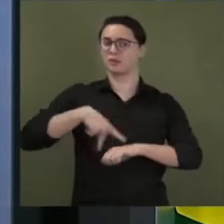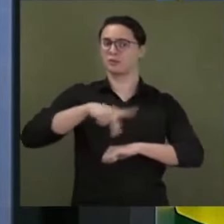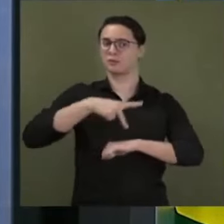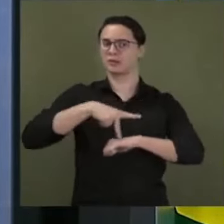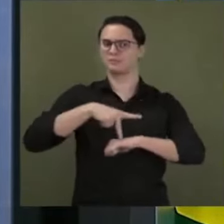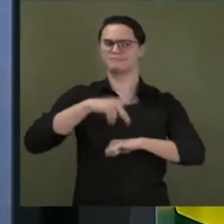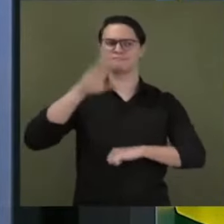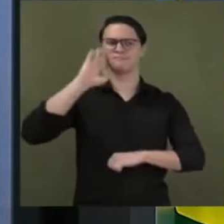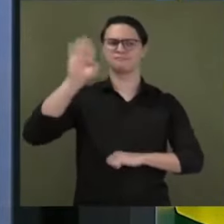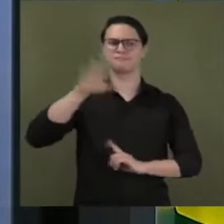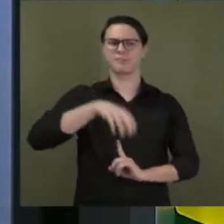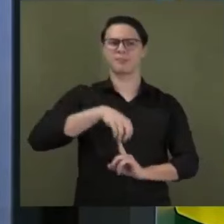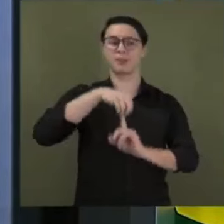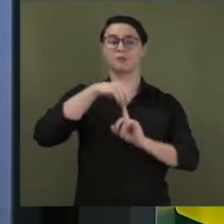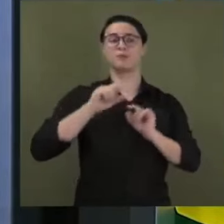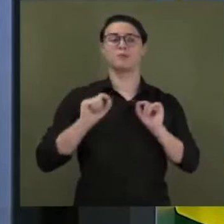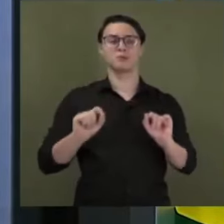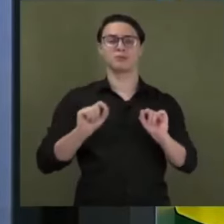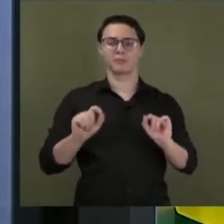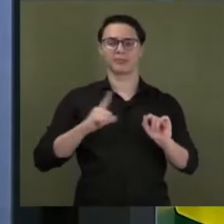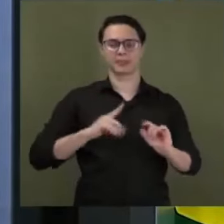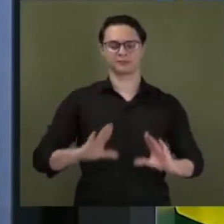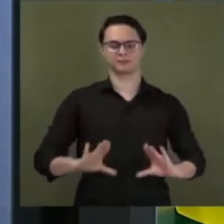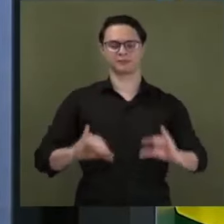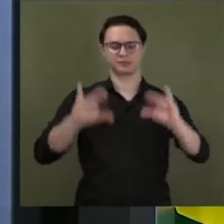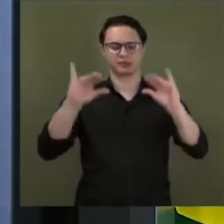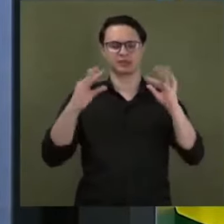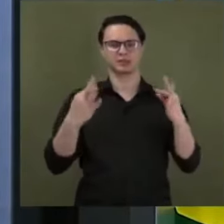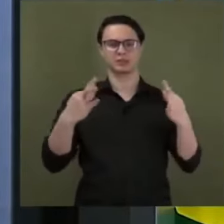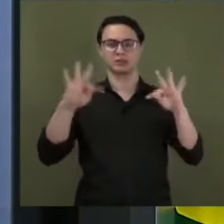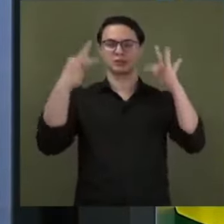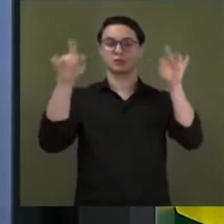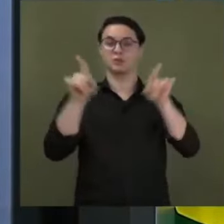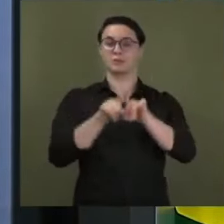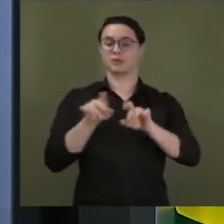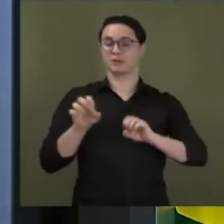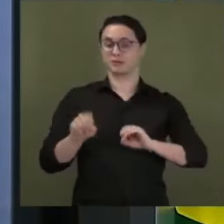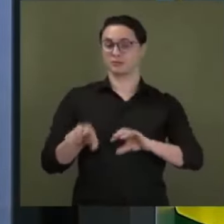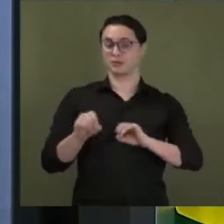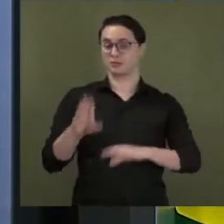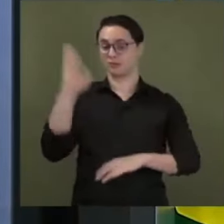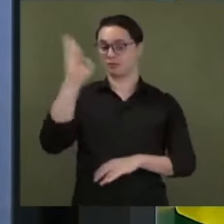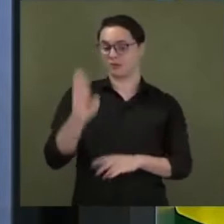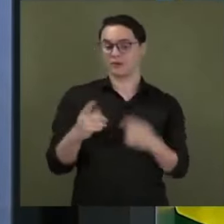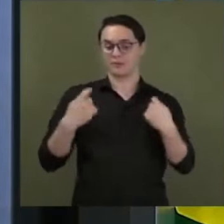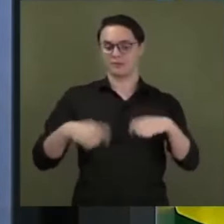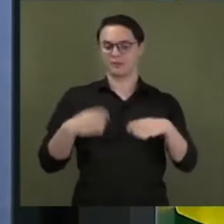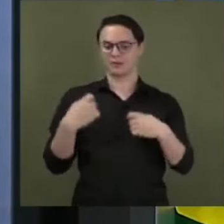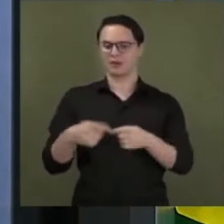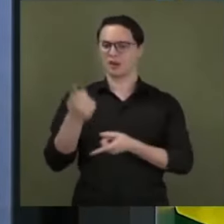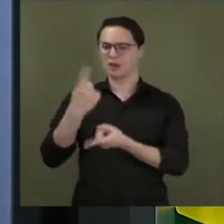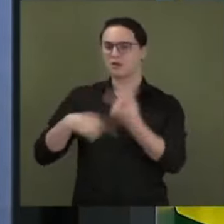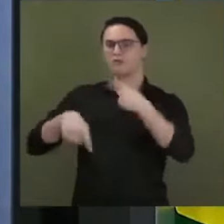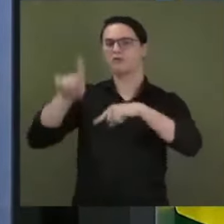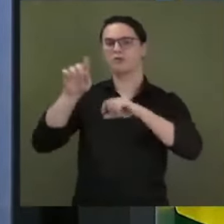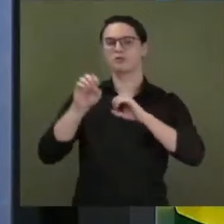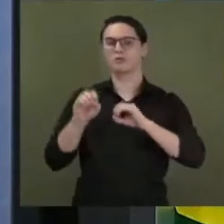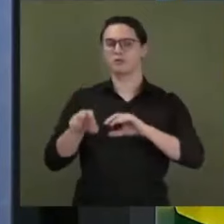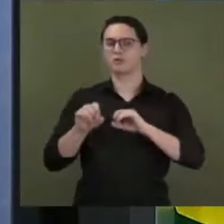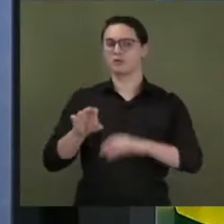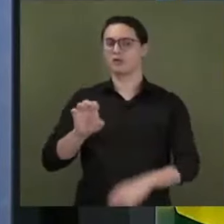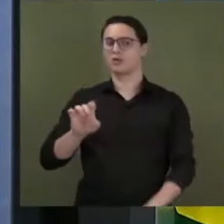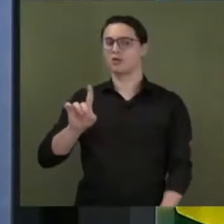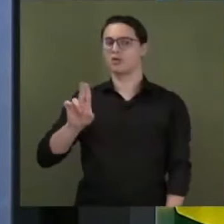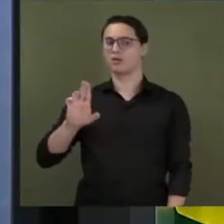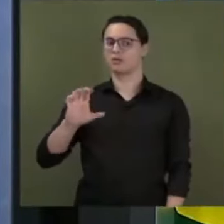e priorizar a ciência a tecnologia e a educação O Brasil precisa de uma revolução Educacional em